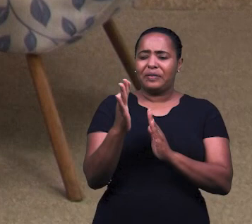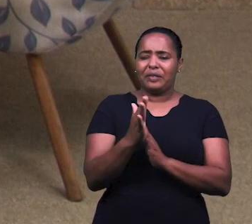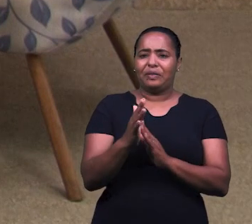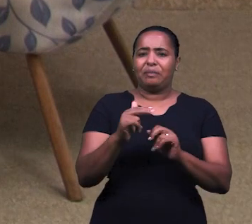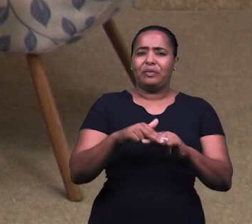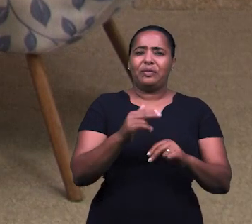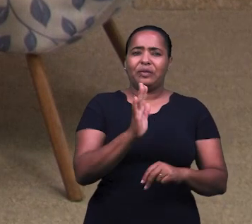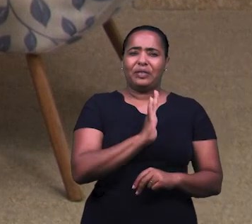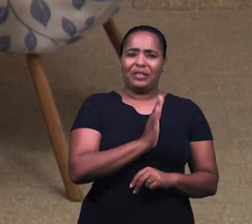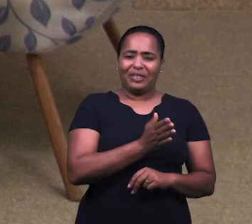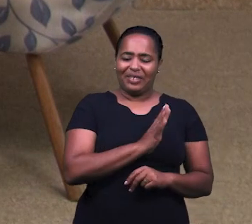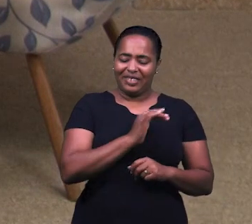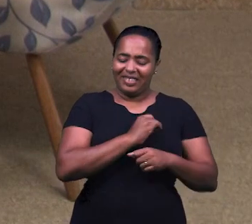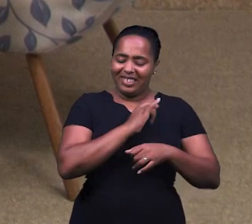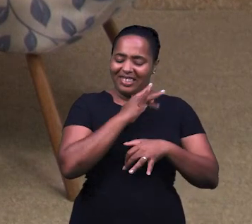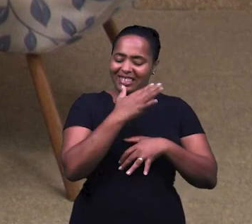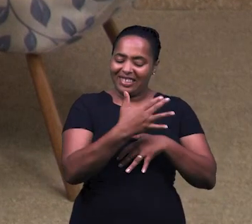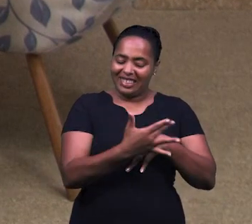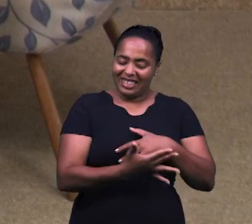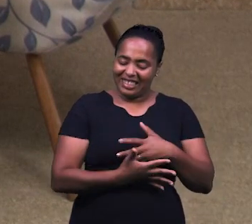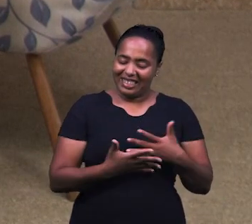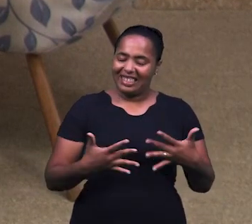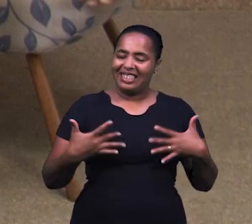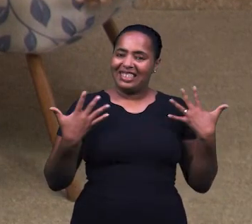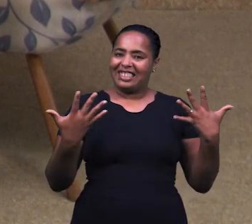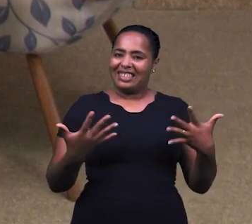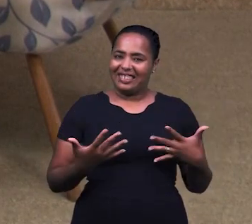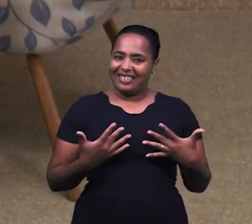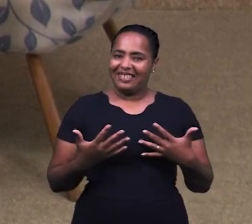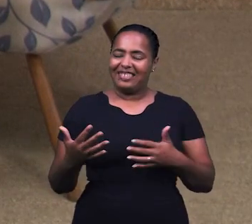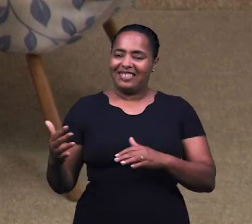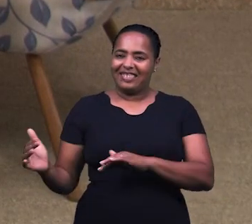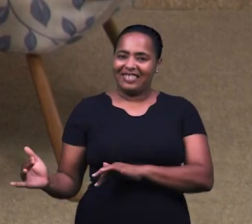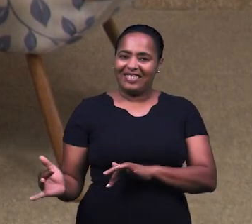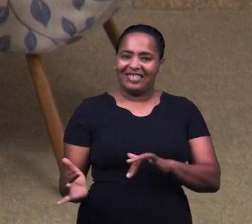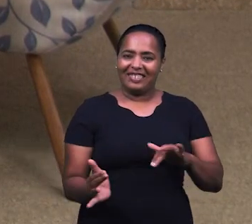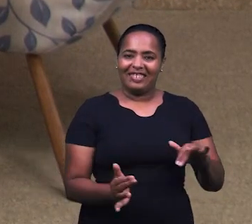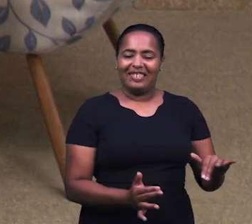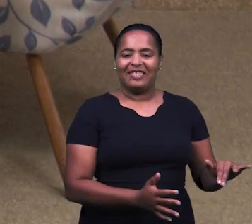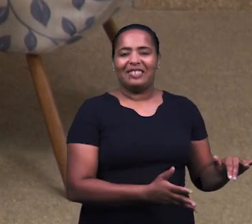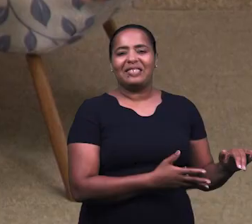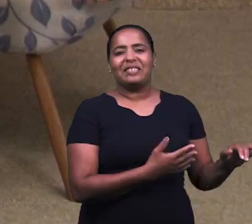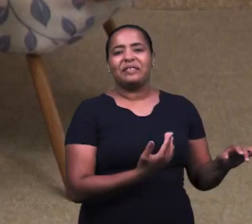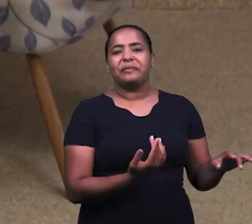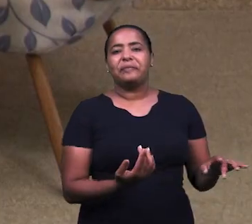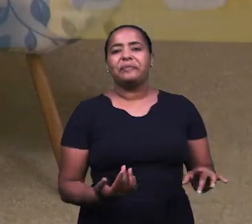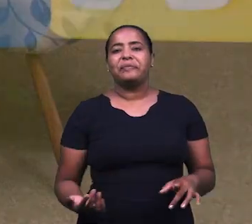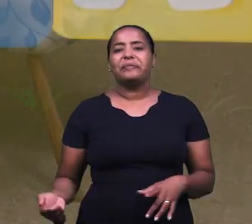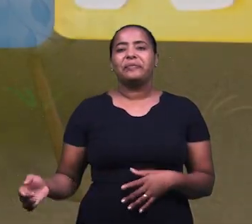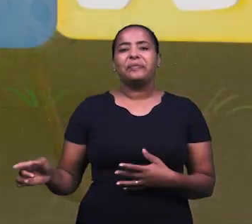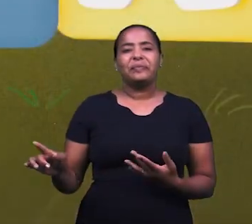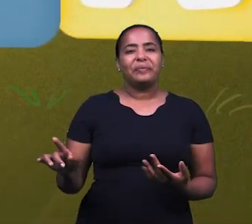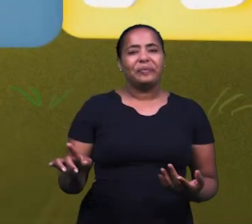das crianças, porque o nosso coração hoje transborda de alegria. Glória muito especial, a Deus, aleluia. Vamos louvar ao Senhor.